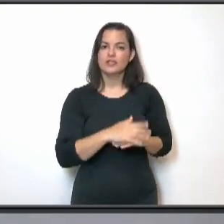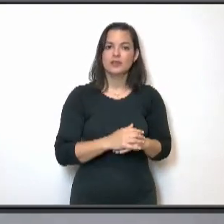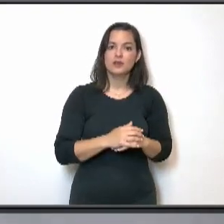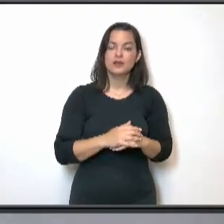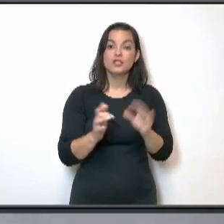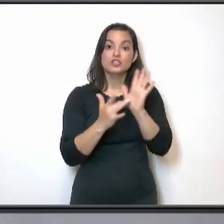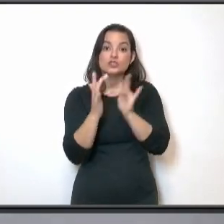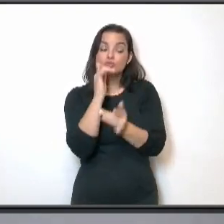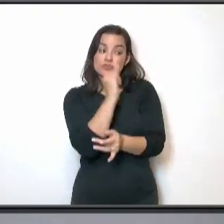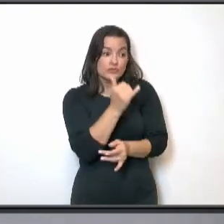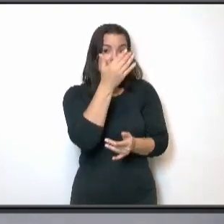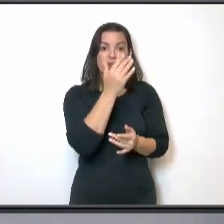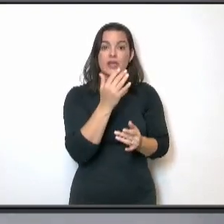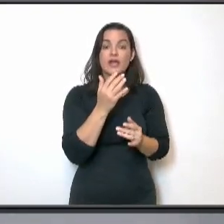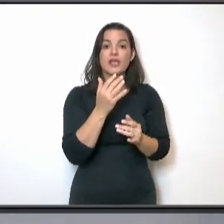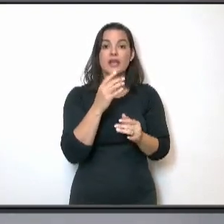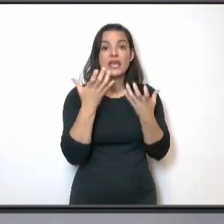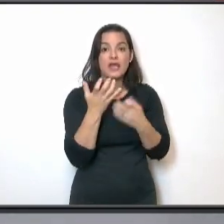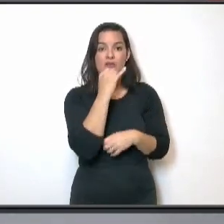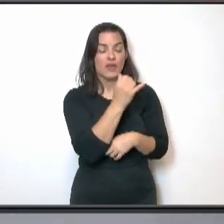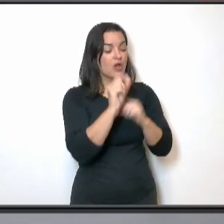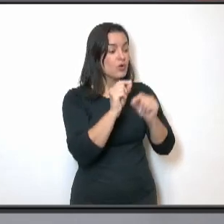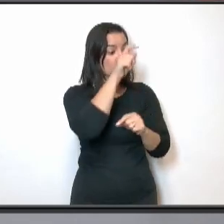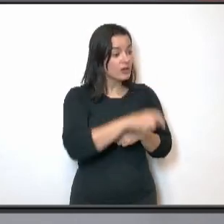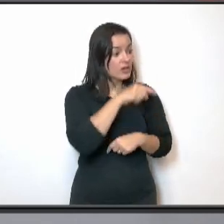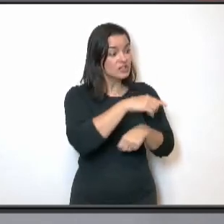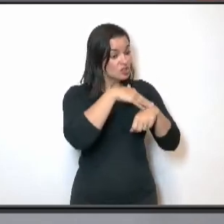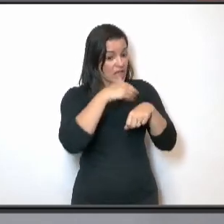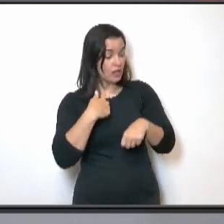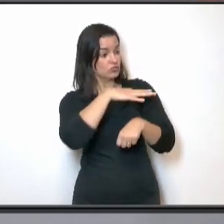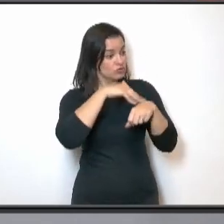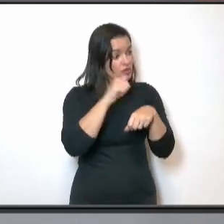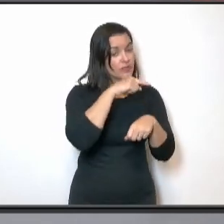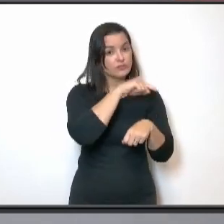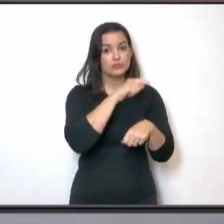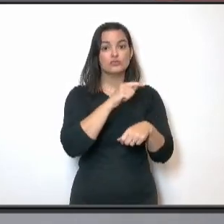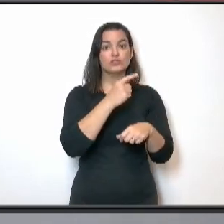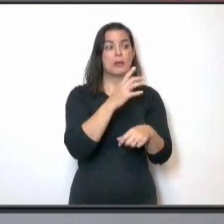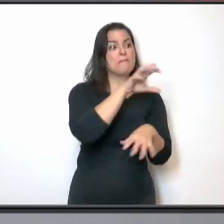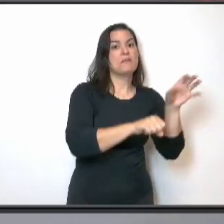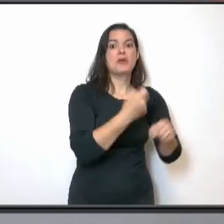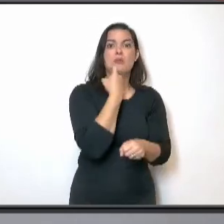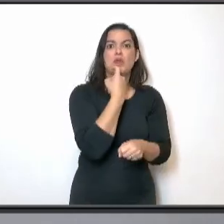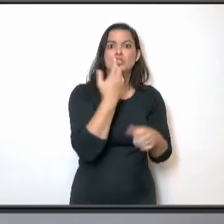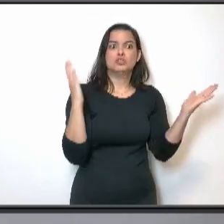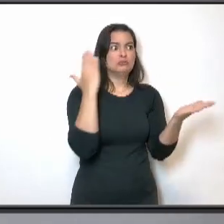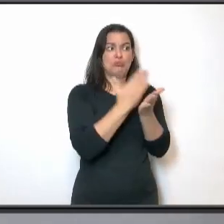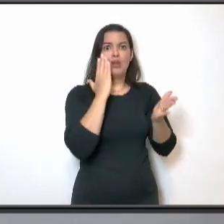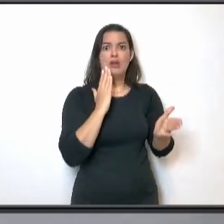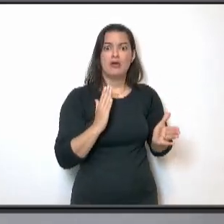chamado, Pedro. Você não é mais pescador. O que você está fazendo